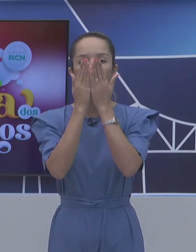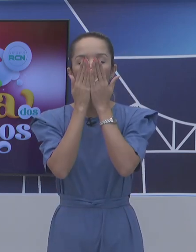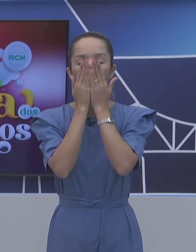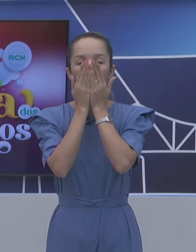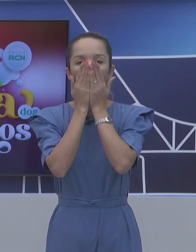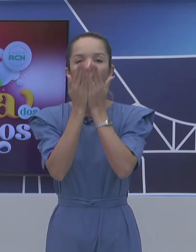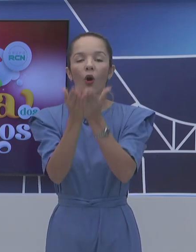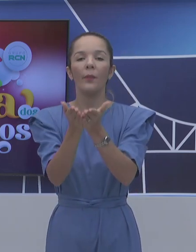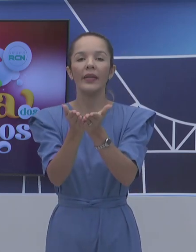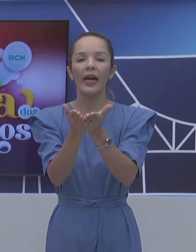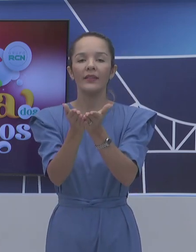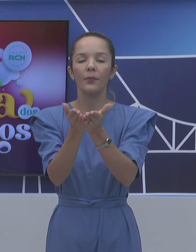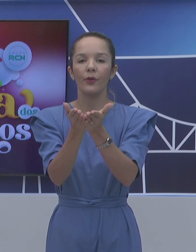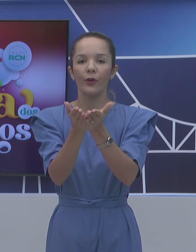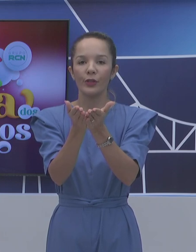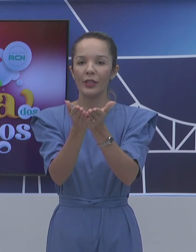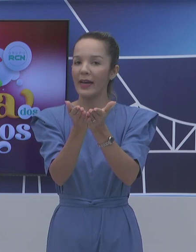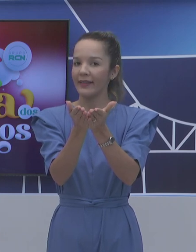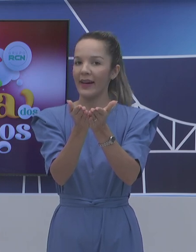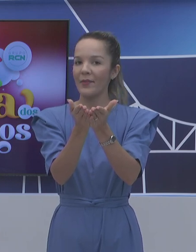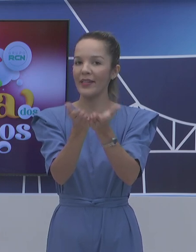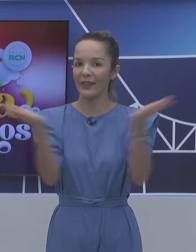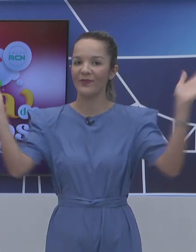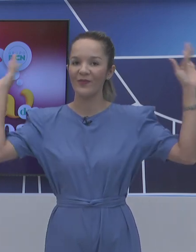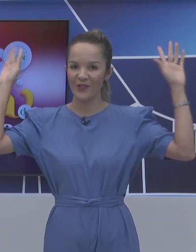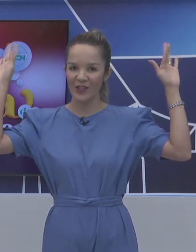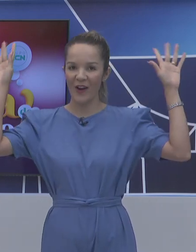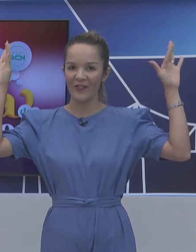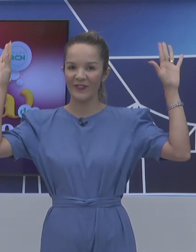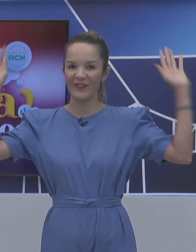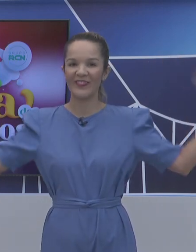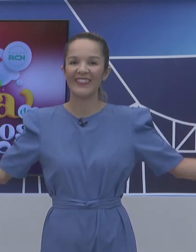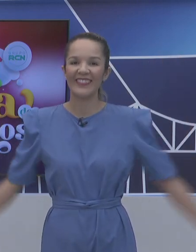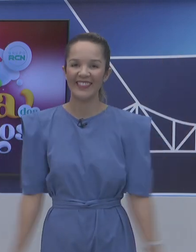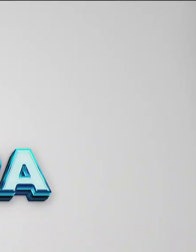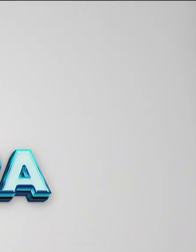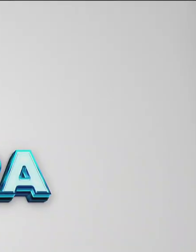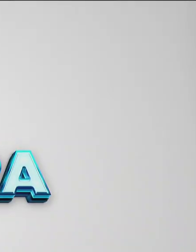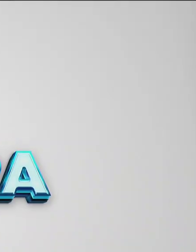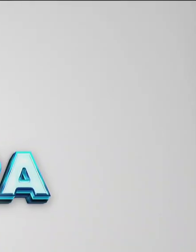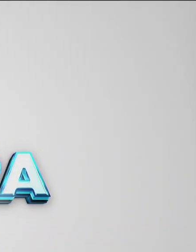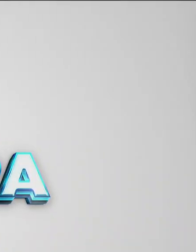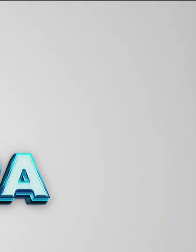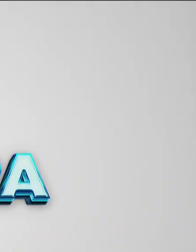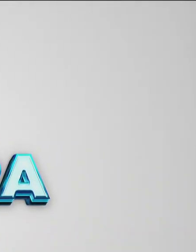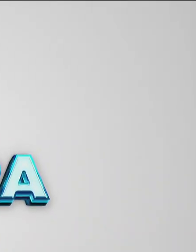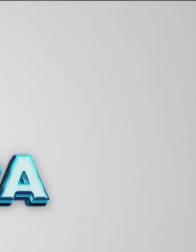Ó, beijo, obrigada por hoje e até amanhã. Até mais, gente. Tchau, tchau.